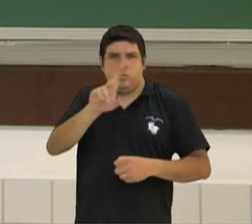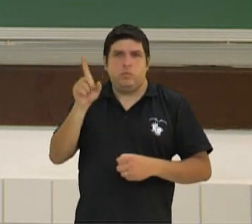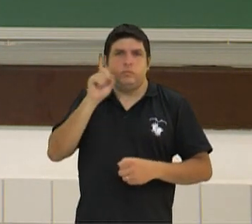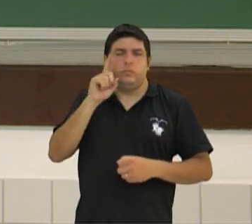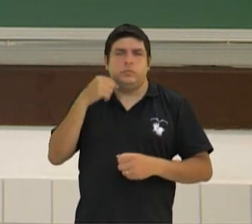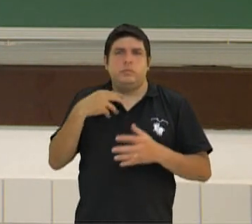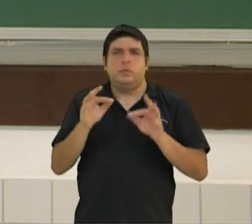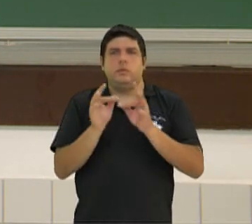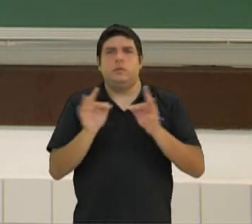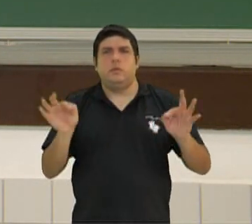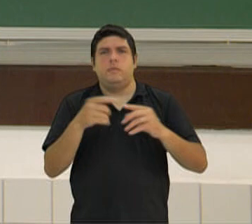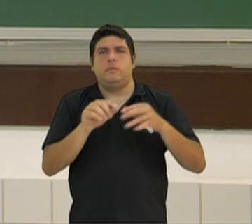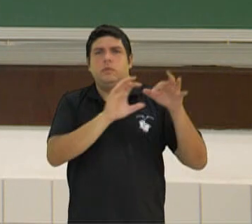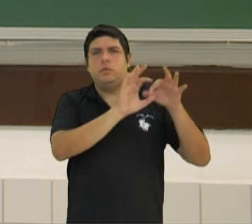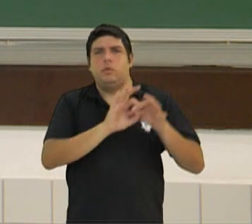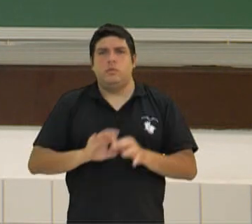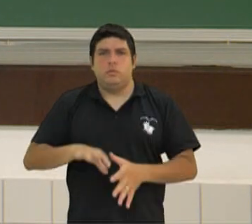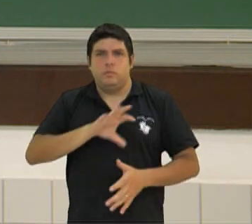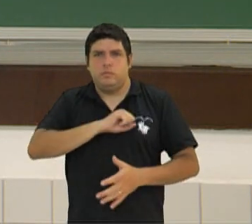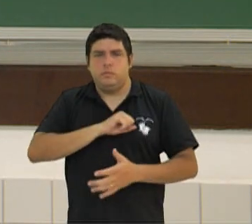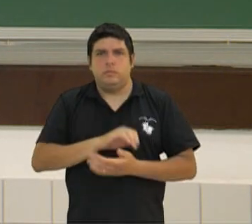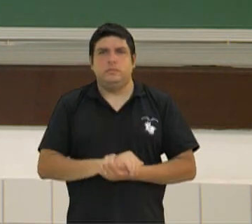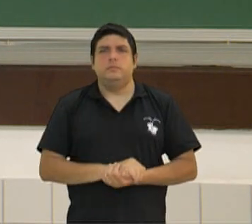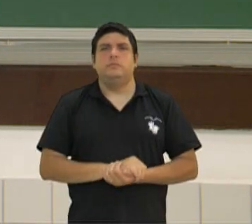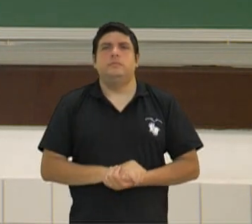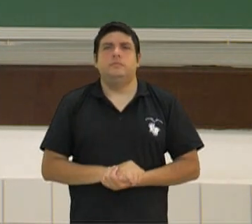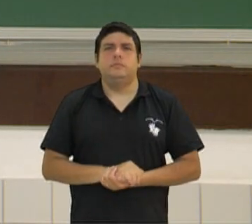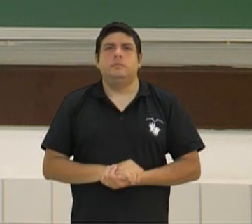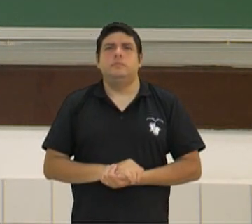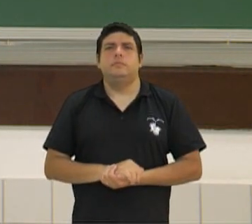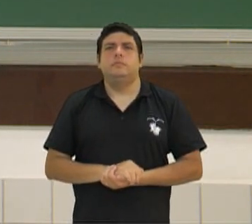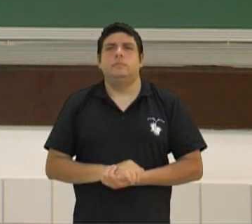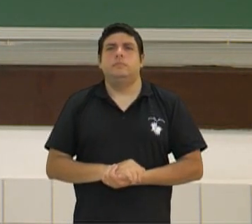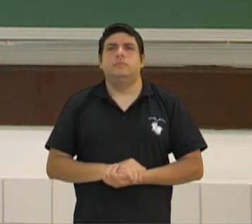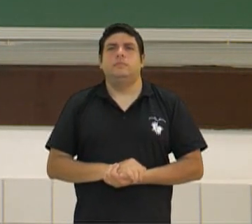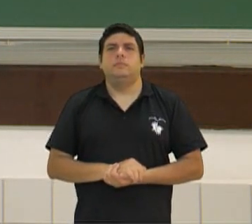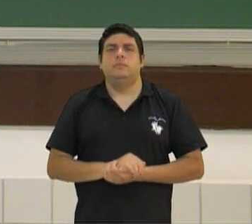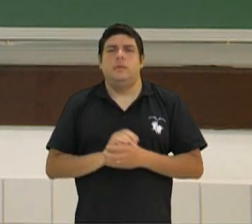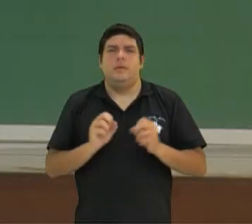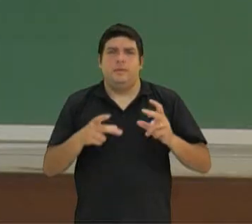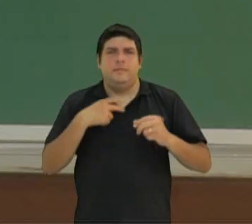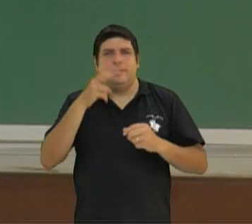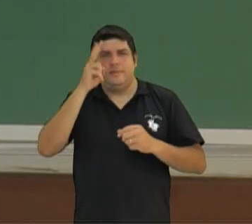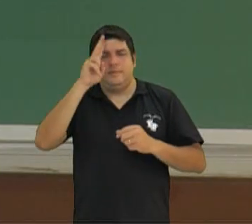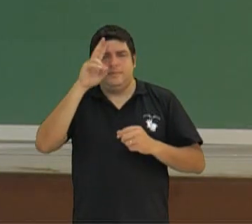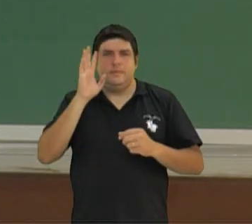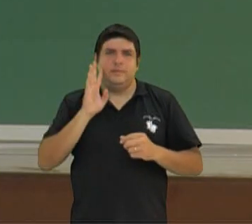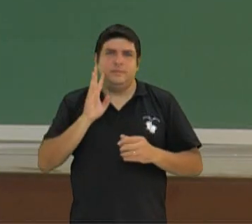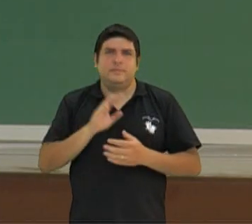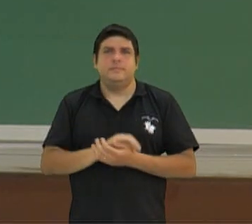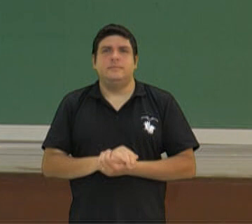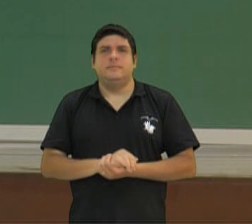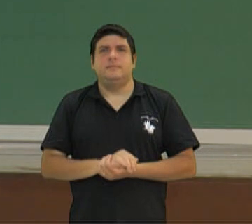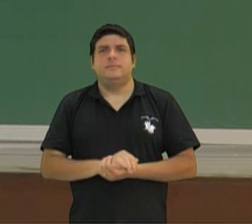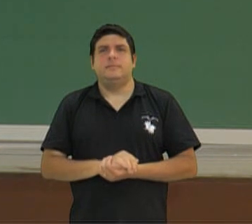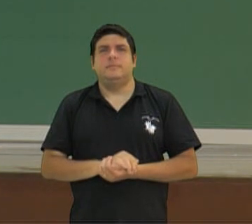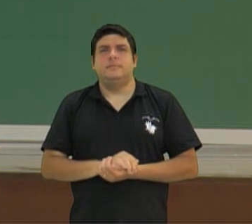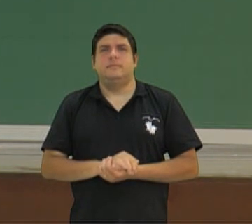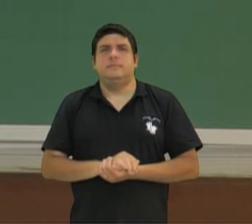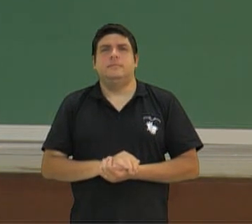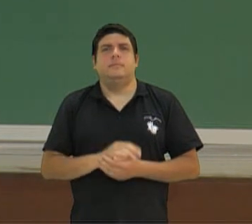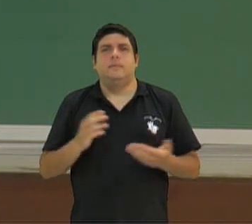exemplo, nesse contexto de amor, vamos assim dizer, ok? Então, beleza, uma história bacana, né? Então, olha só,